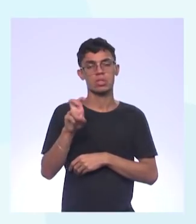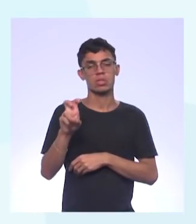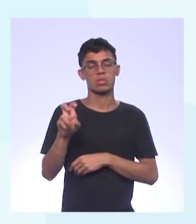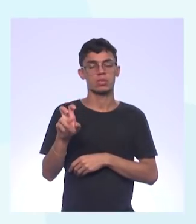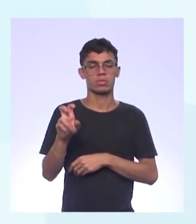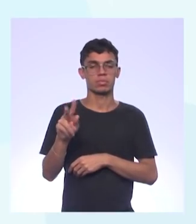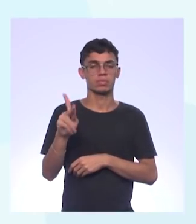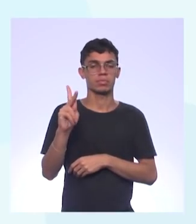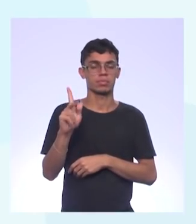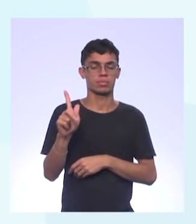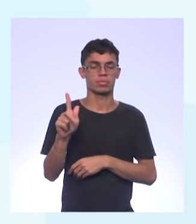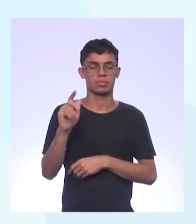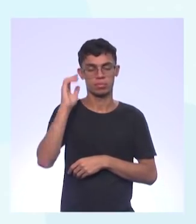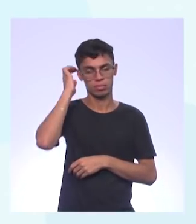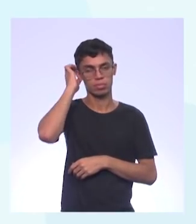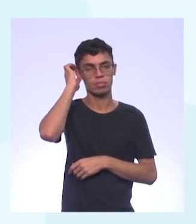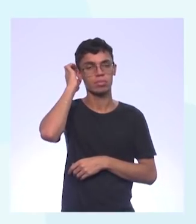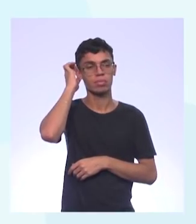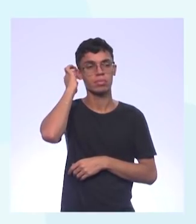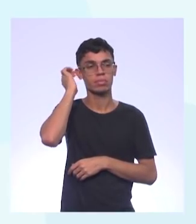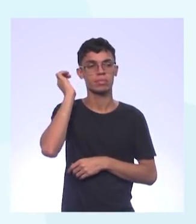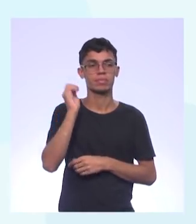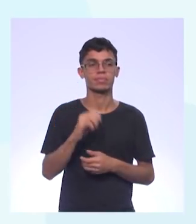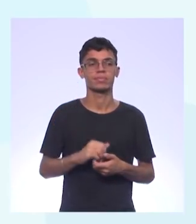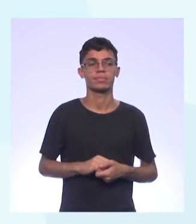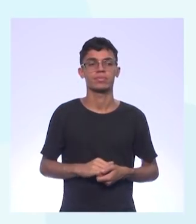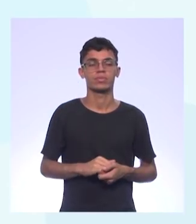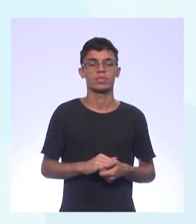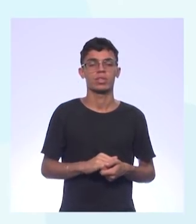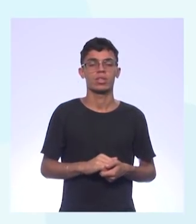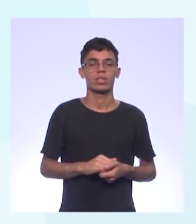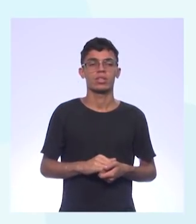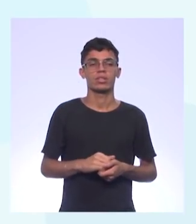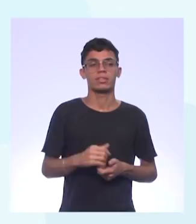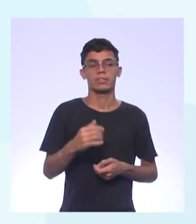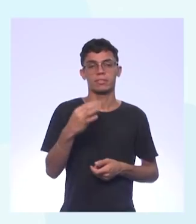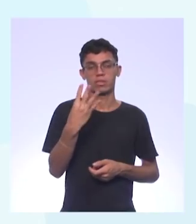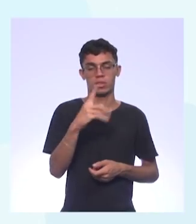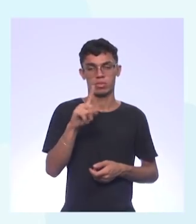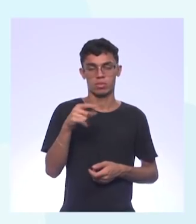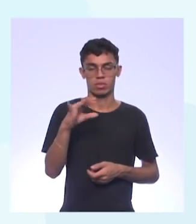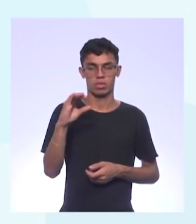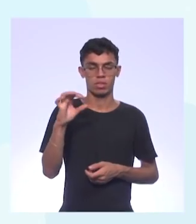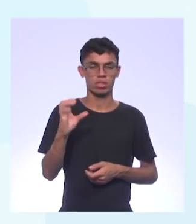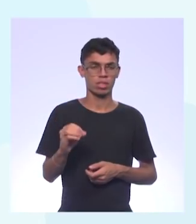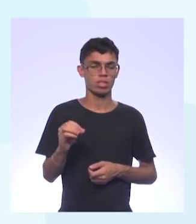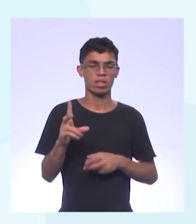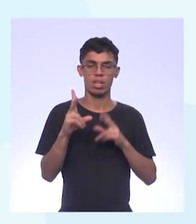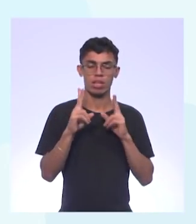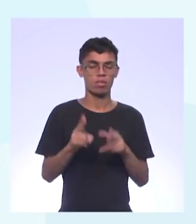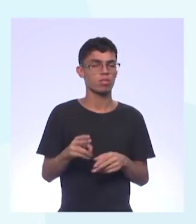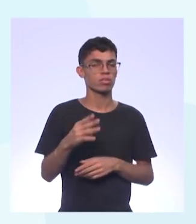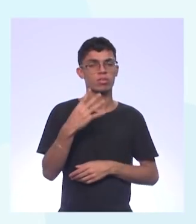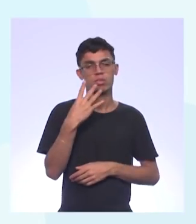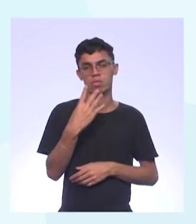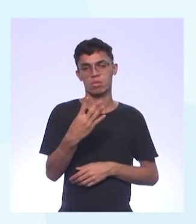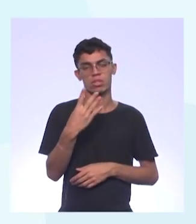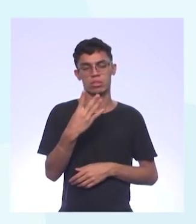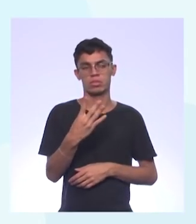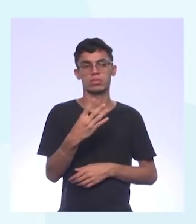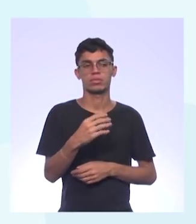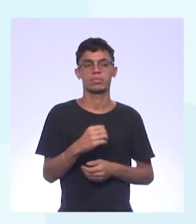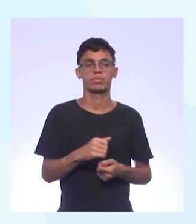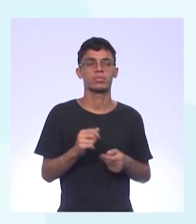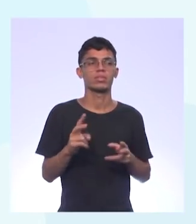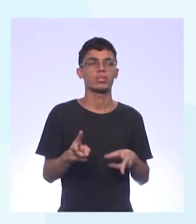então o que que eu faço só eu igual as casas decimais porque 4,0 é a mesma coisa que quatro tá